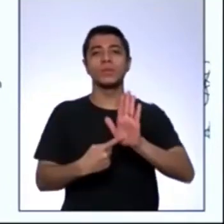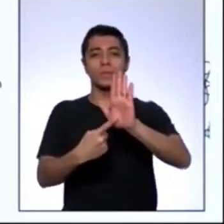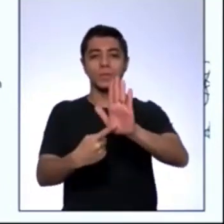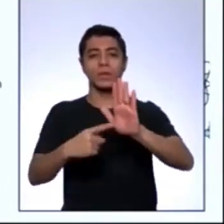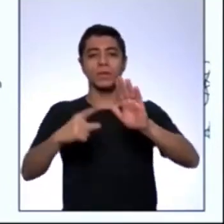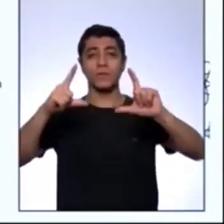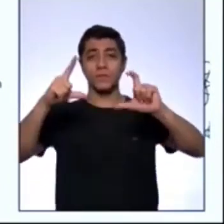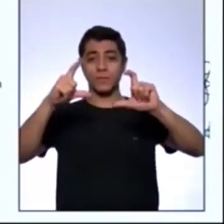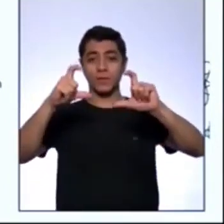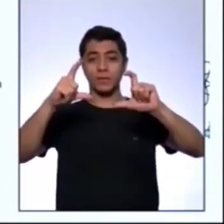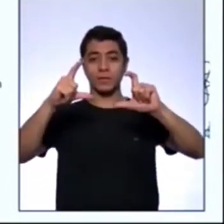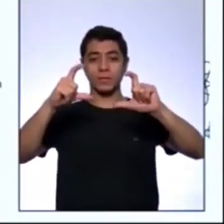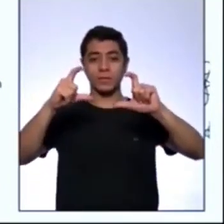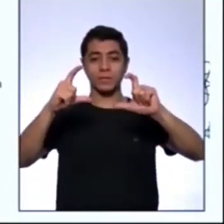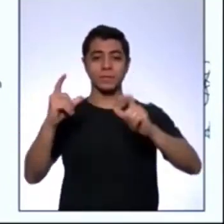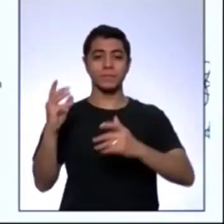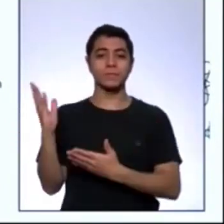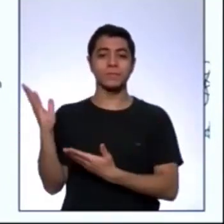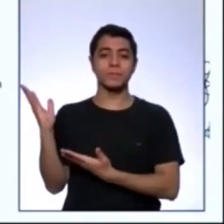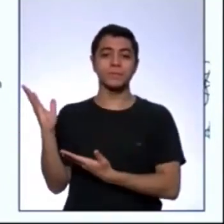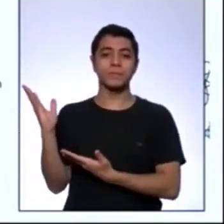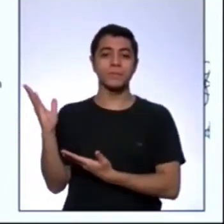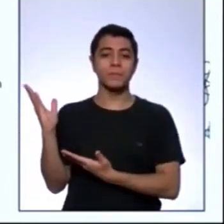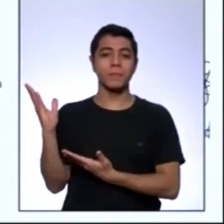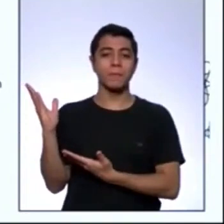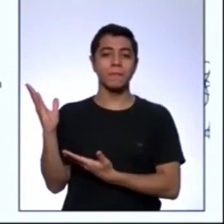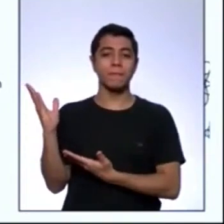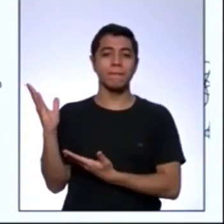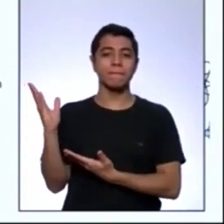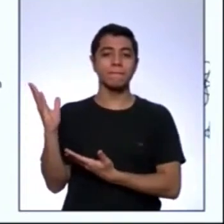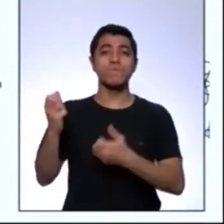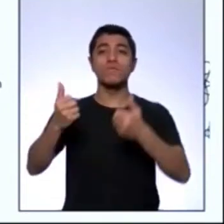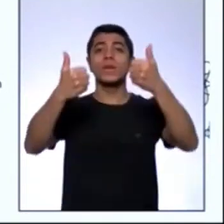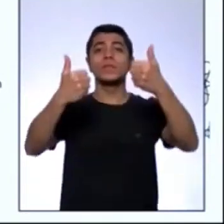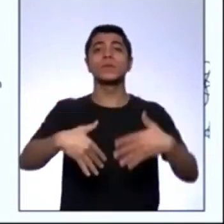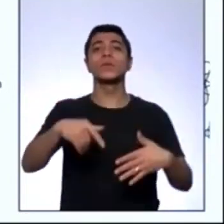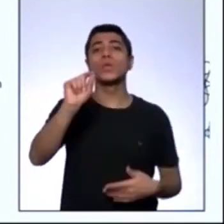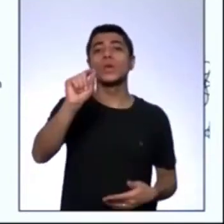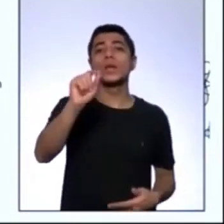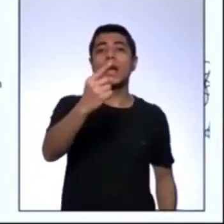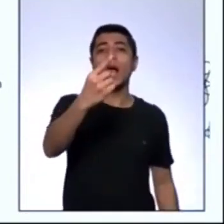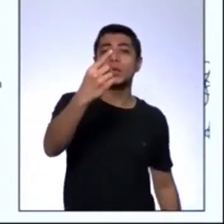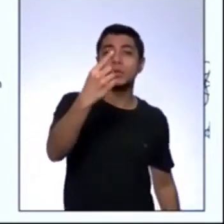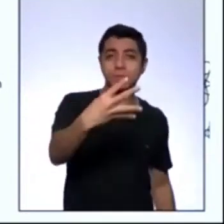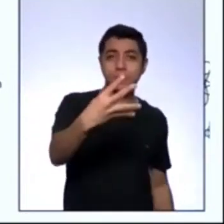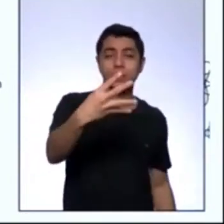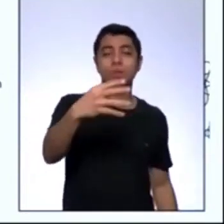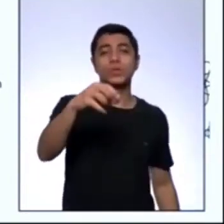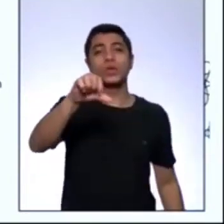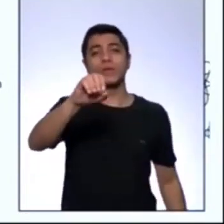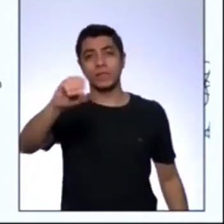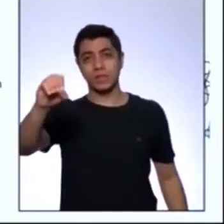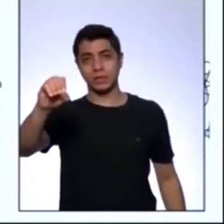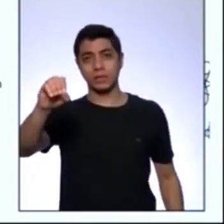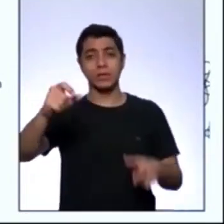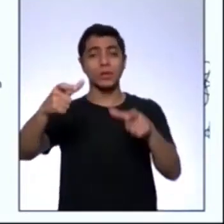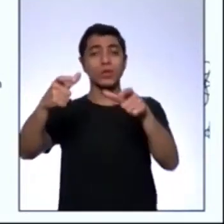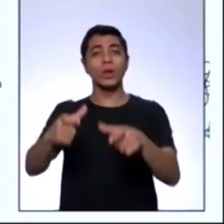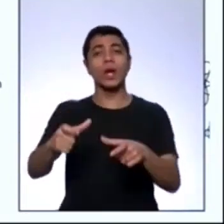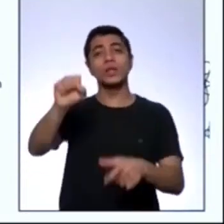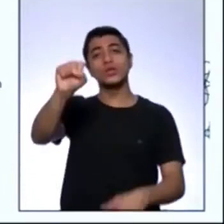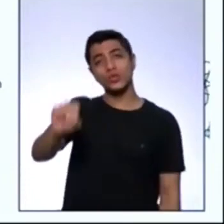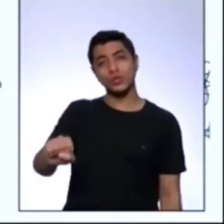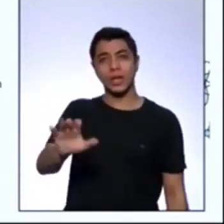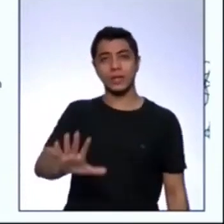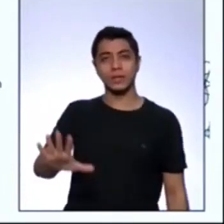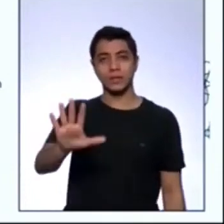nessa foto tá e ele falou que não 14.900 estudante existe no sudeste for